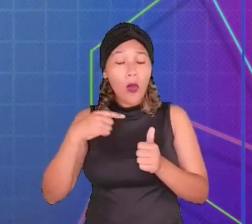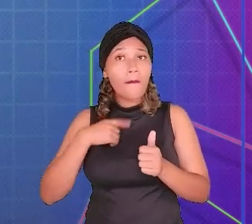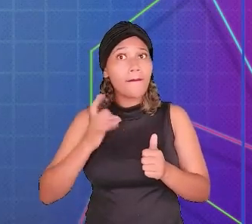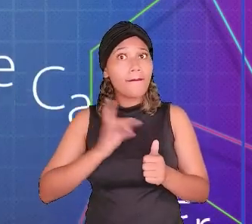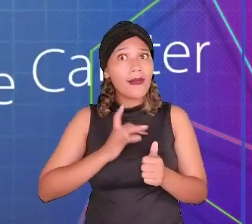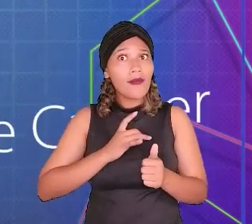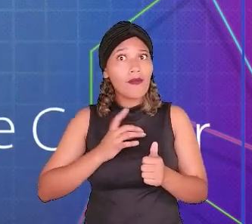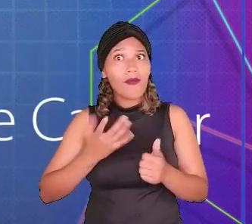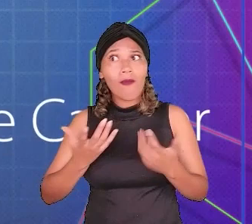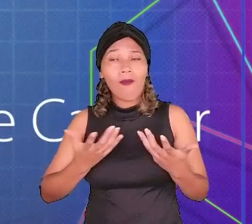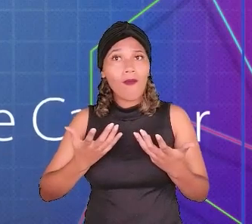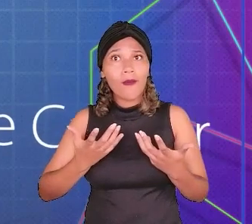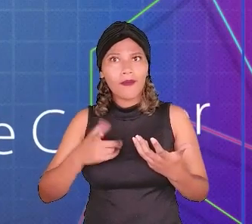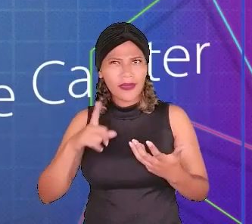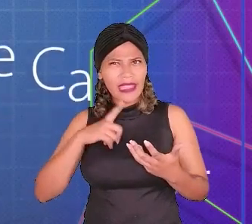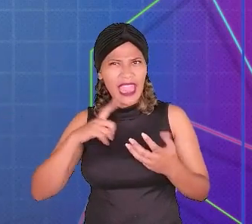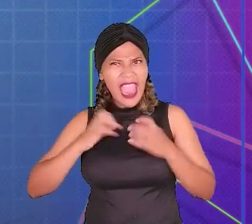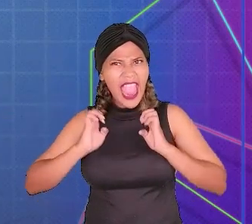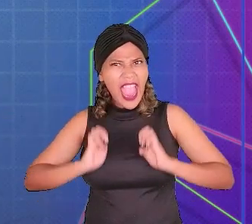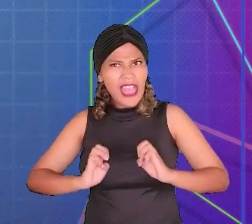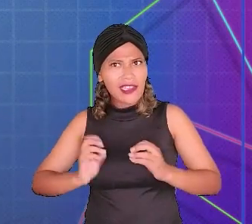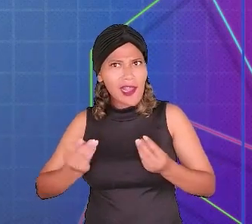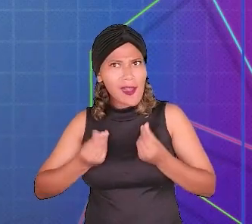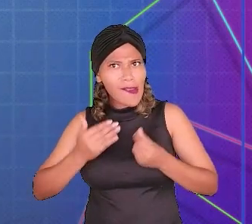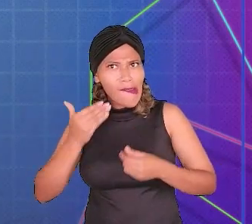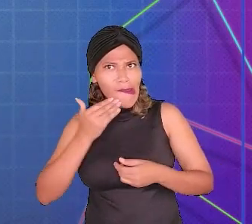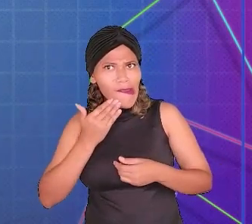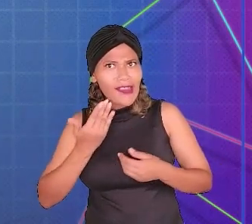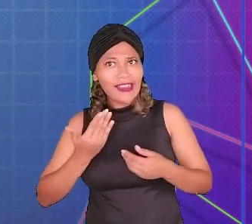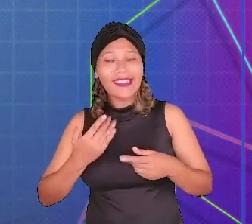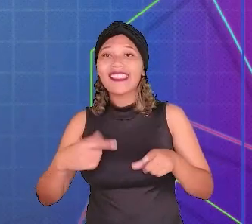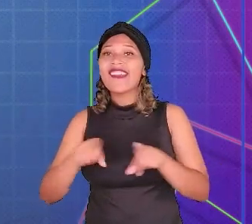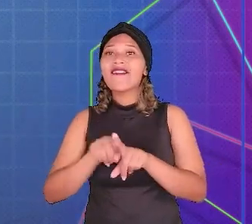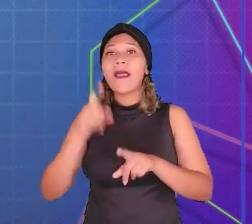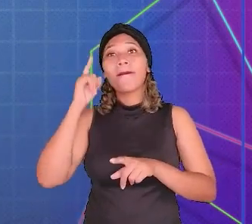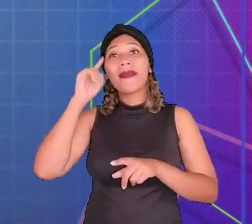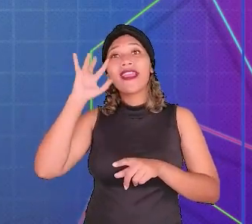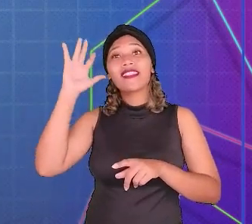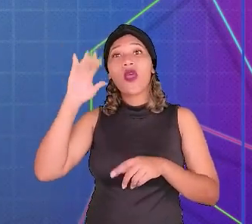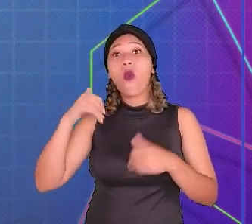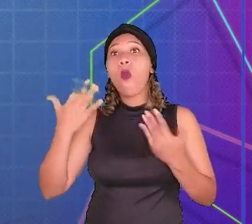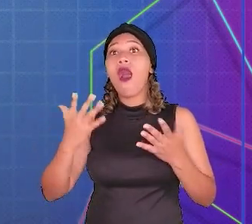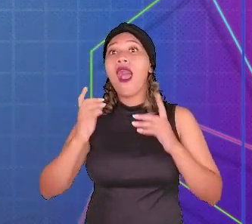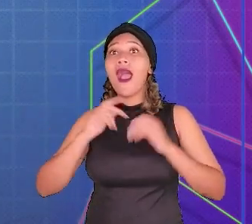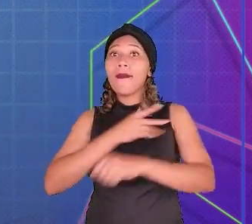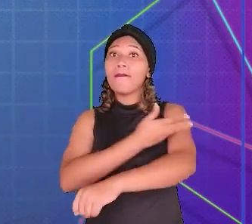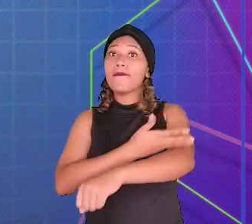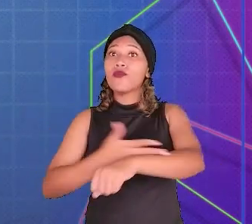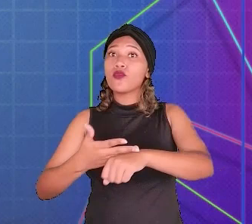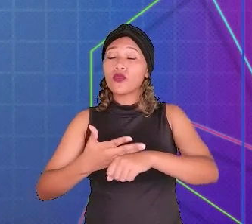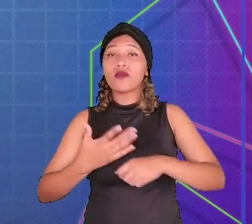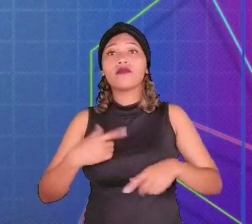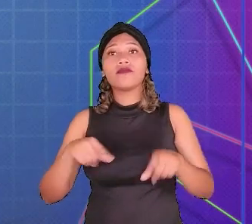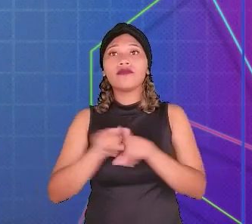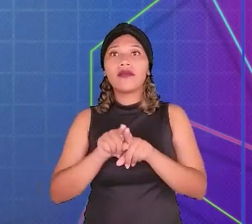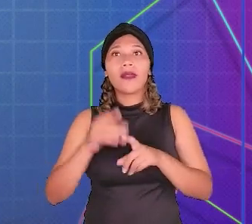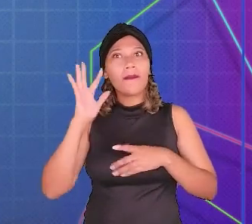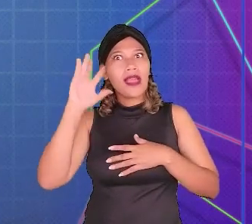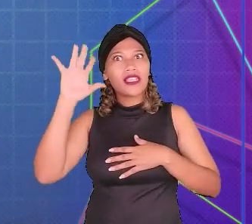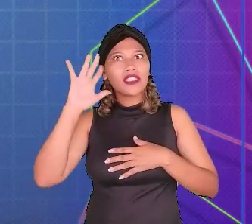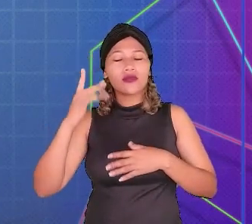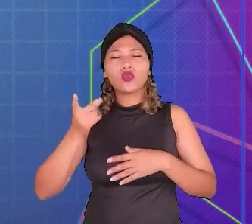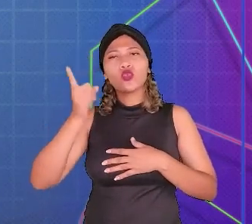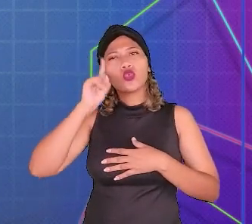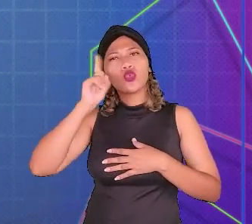dele? Ele tem uma falha de caráter? Além disso, pense quais são os hábitos que eles têm. Imagine o seu personagem no